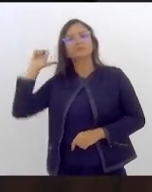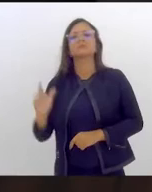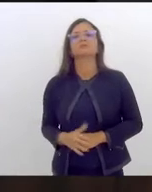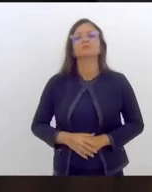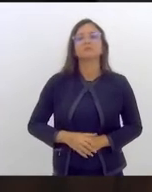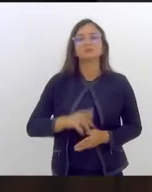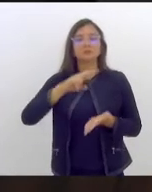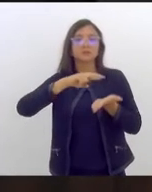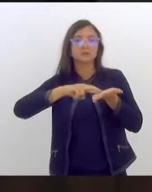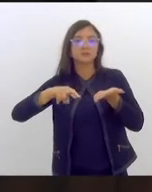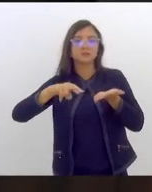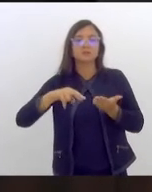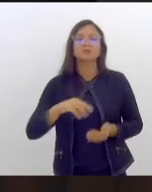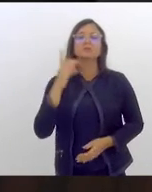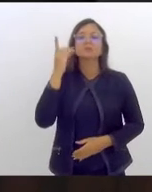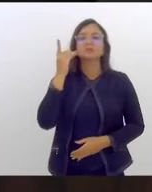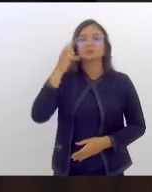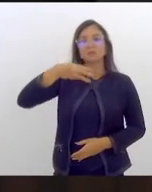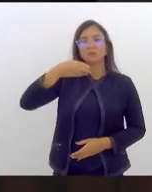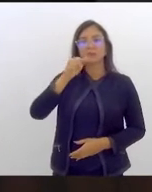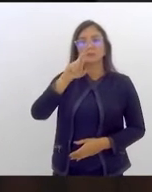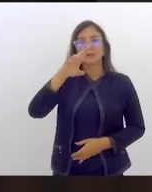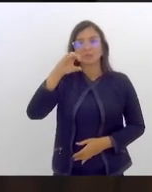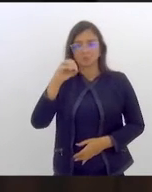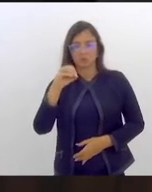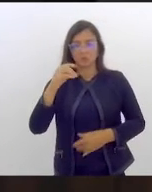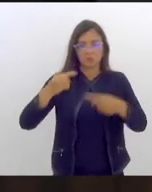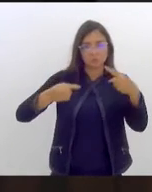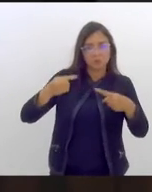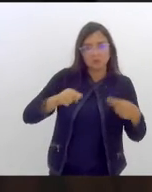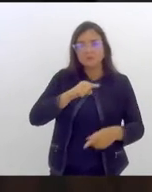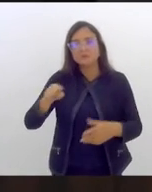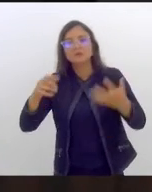Deputado Márcio canela em discussão